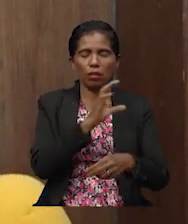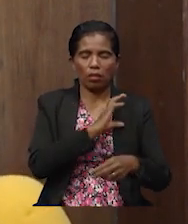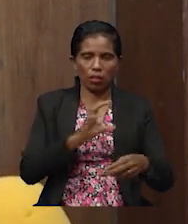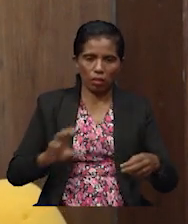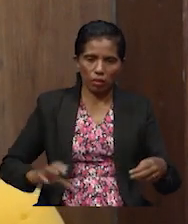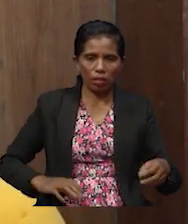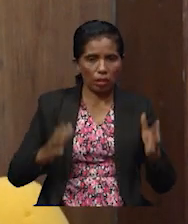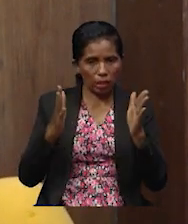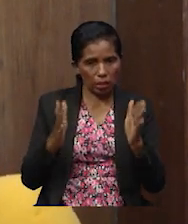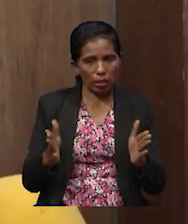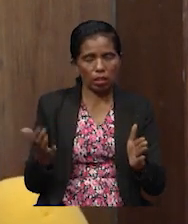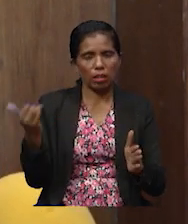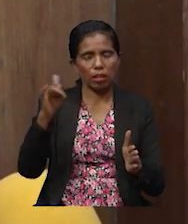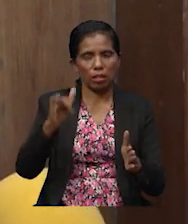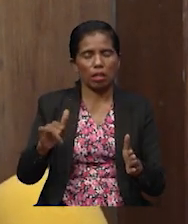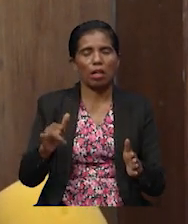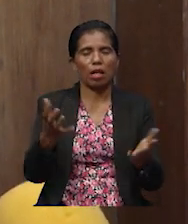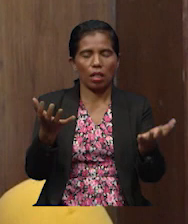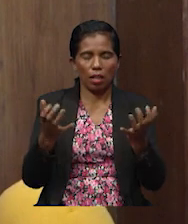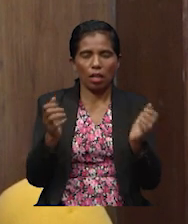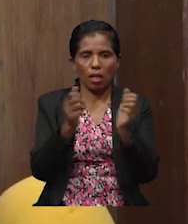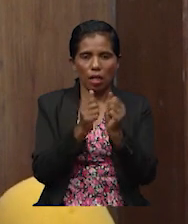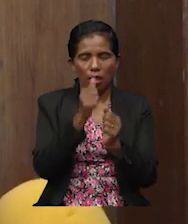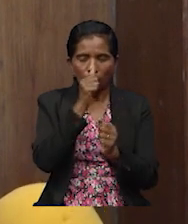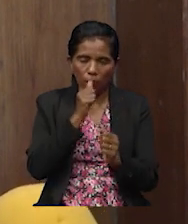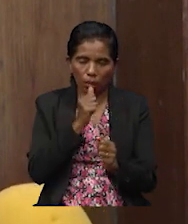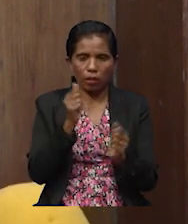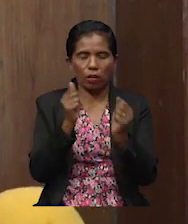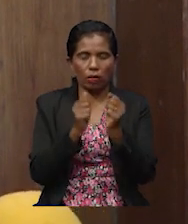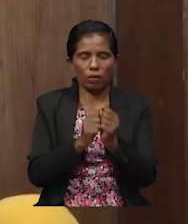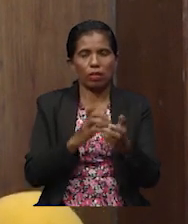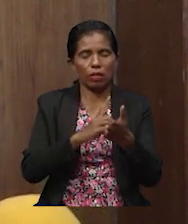cara que a Hakmatic ou.